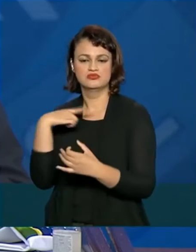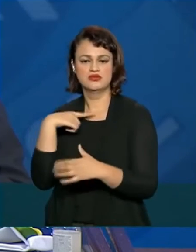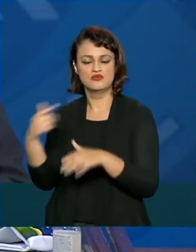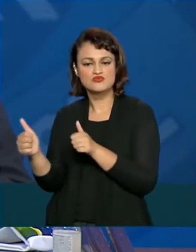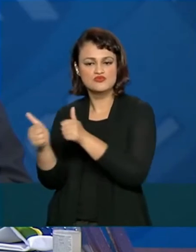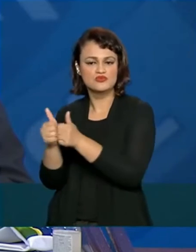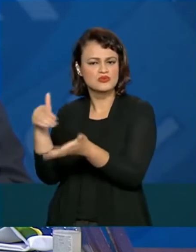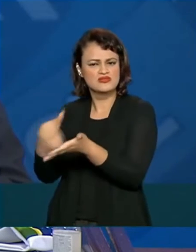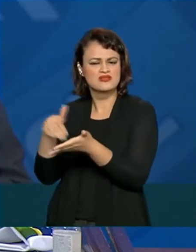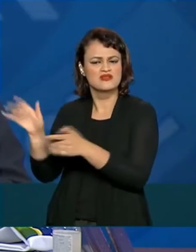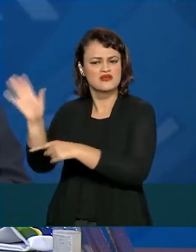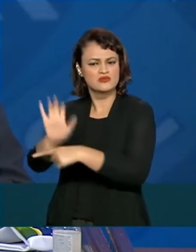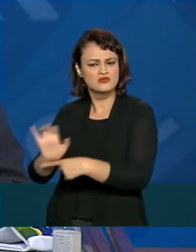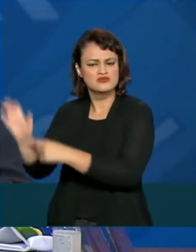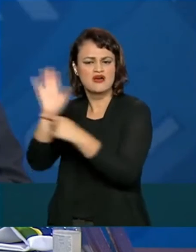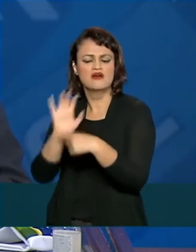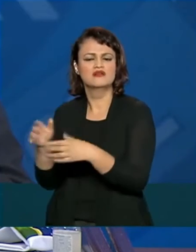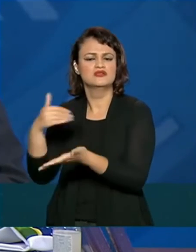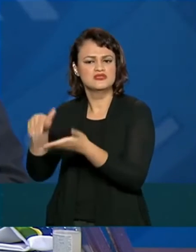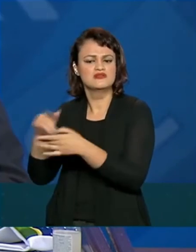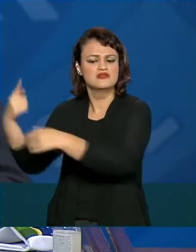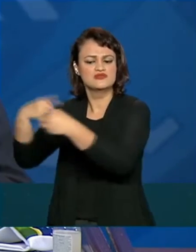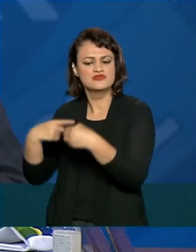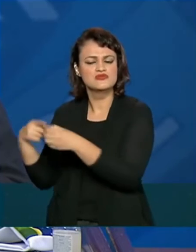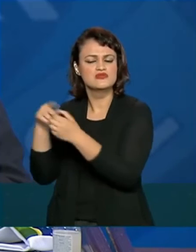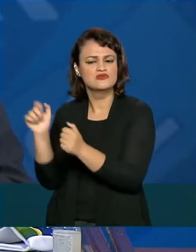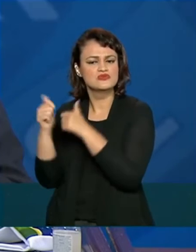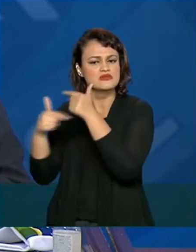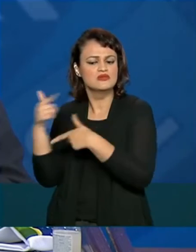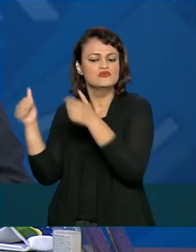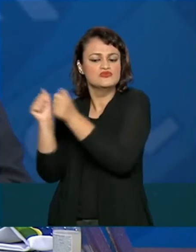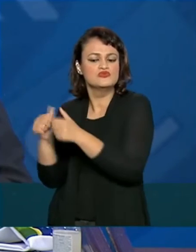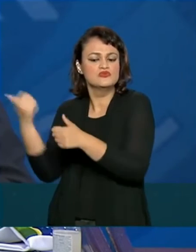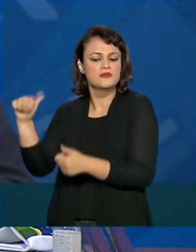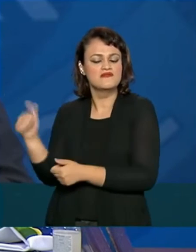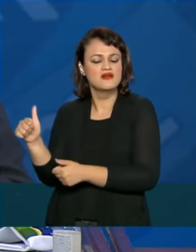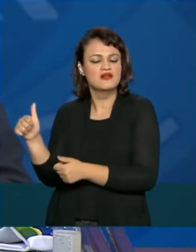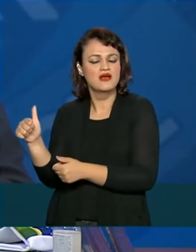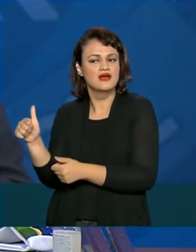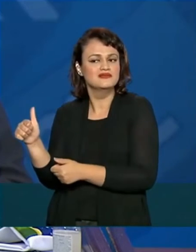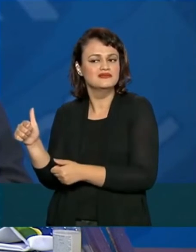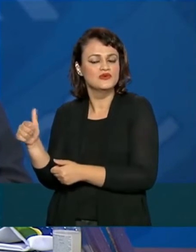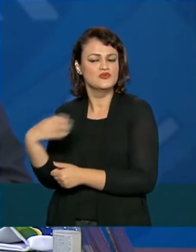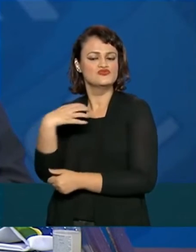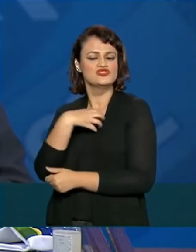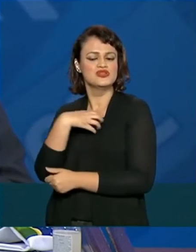com as secretarias estaduais e as secretarias municipais de saúde, para avaliarmos o